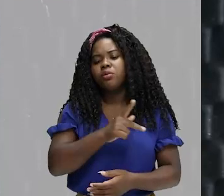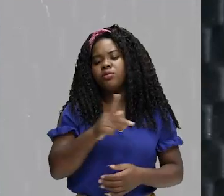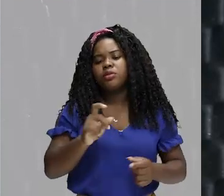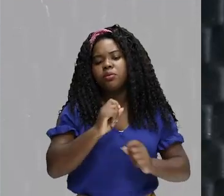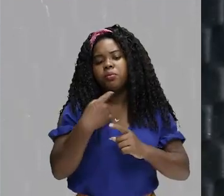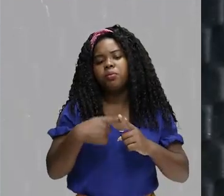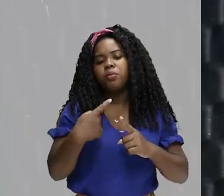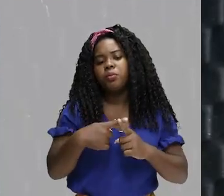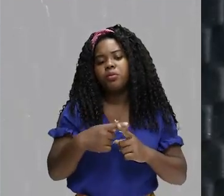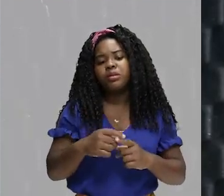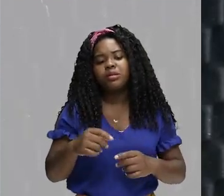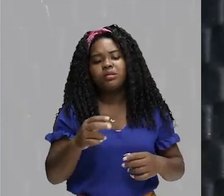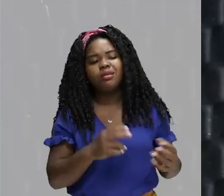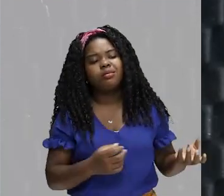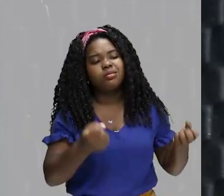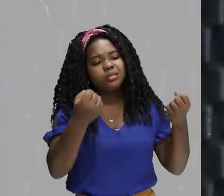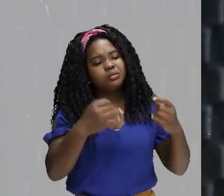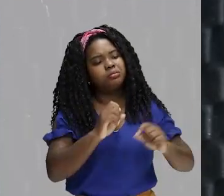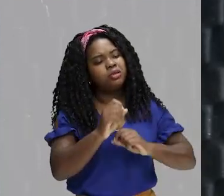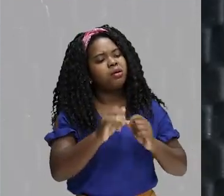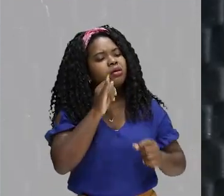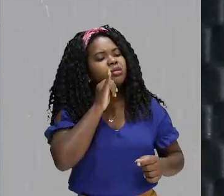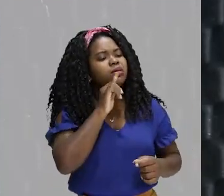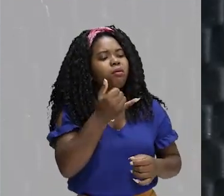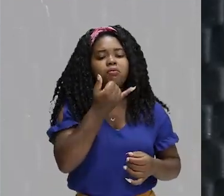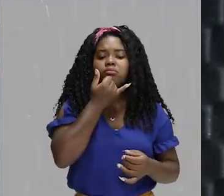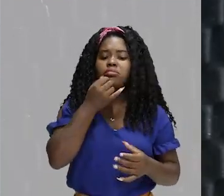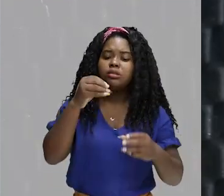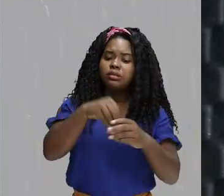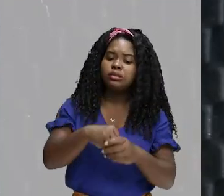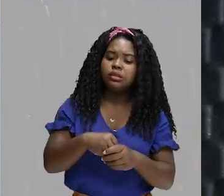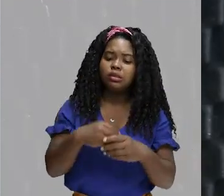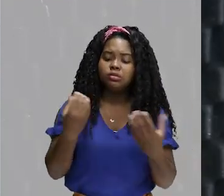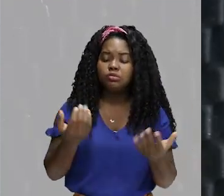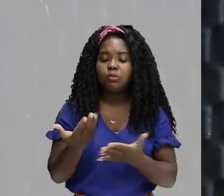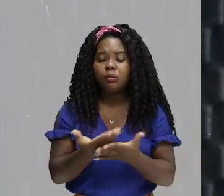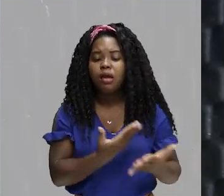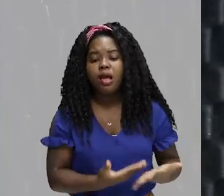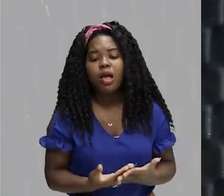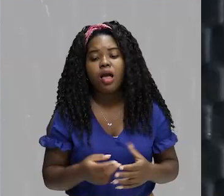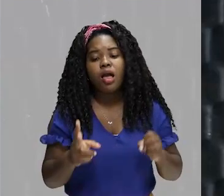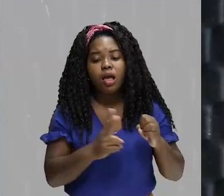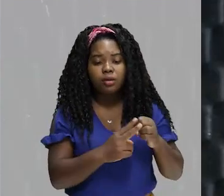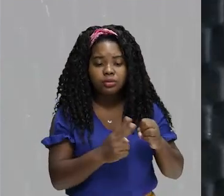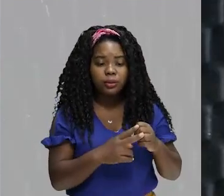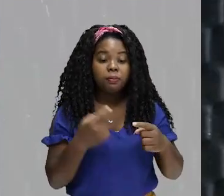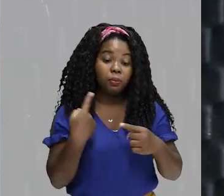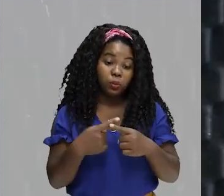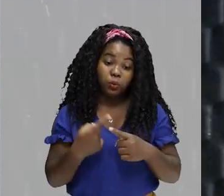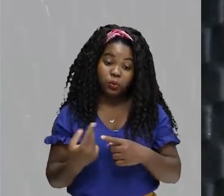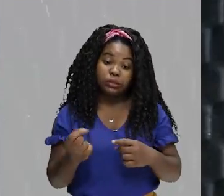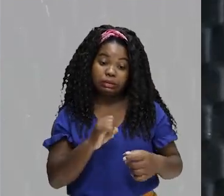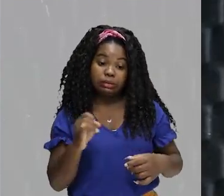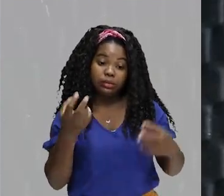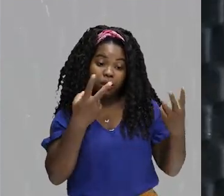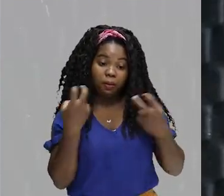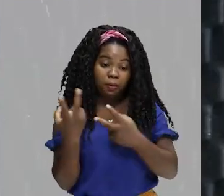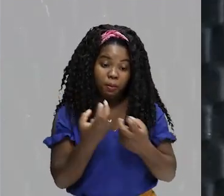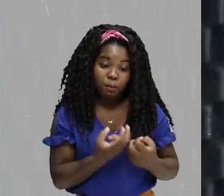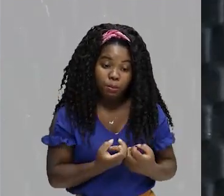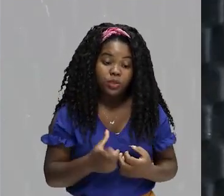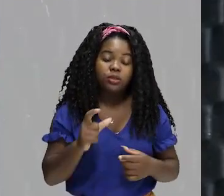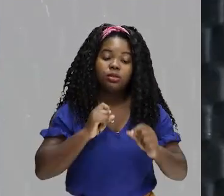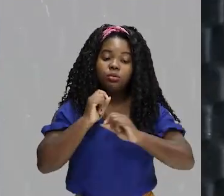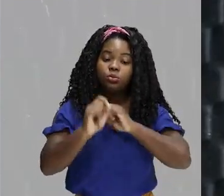senhora está falando desses exemplos de pedir desculpa dentro de uma aula de verbo, né? Porque se vocês observarem, nós temos